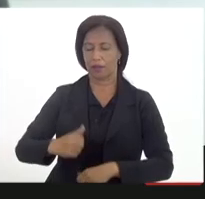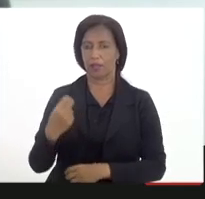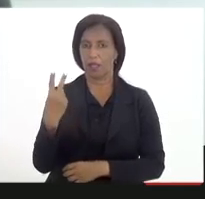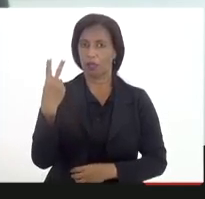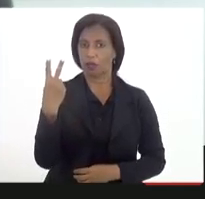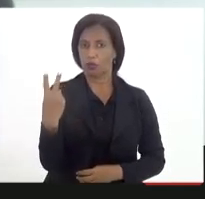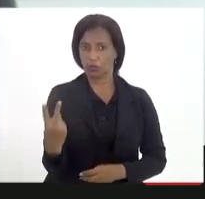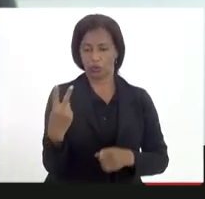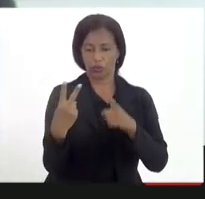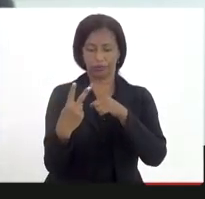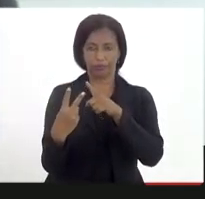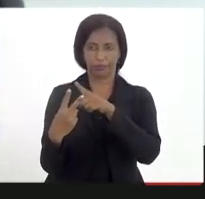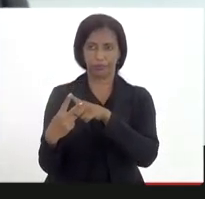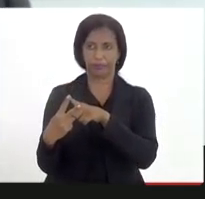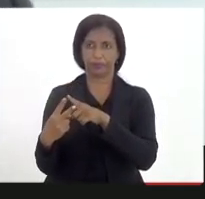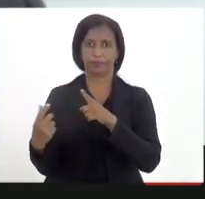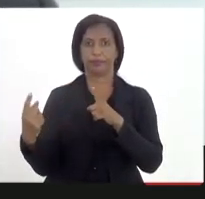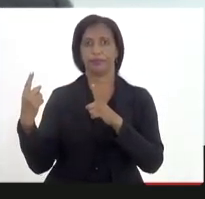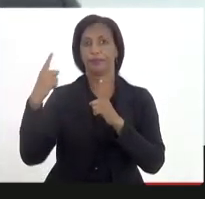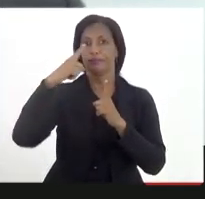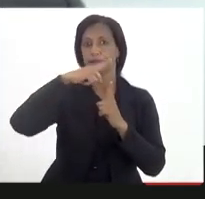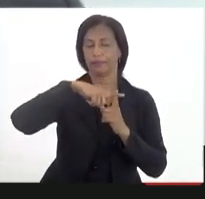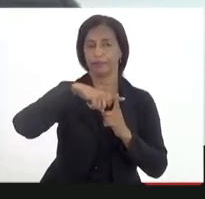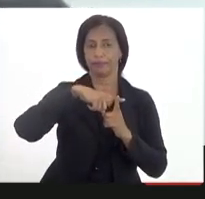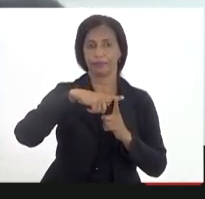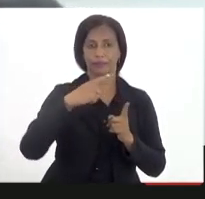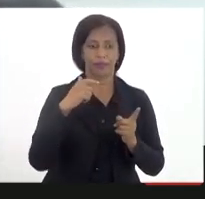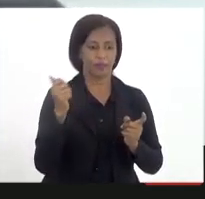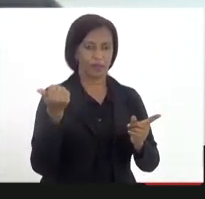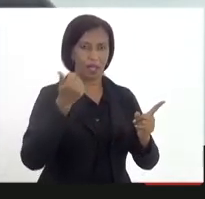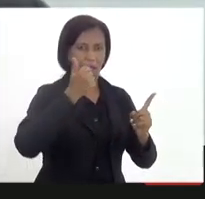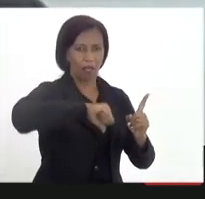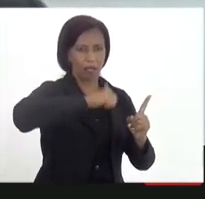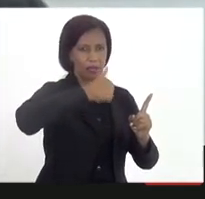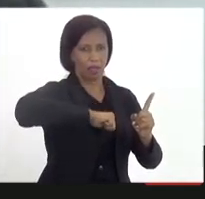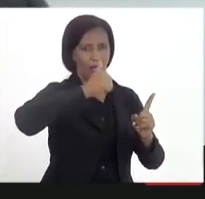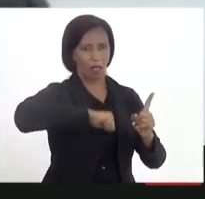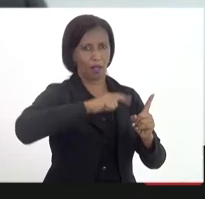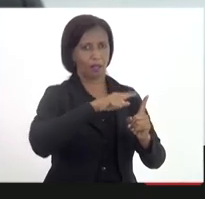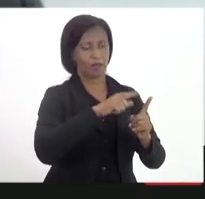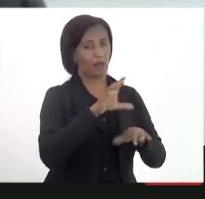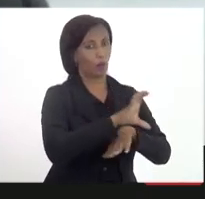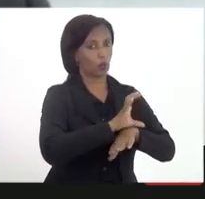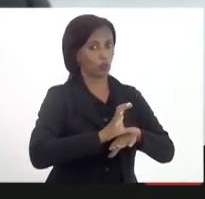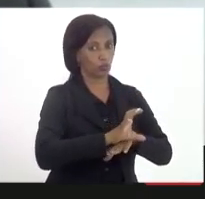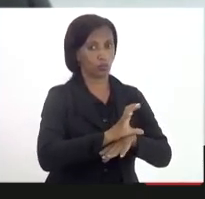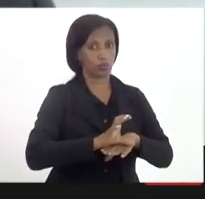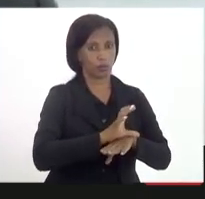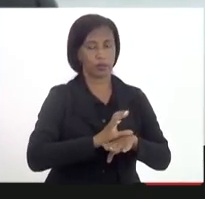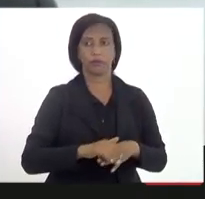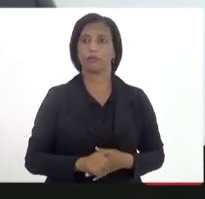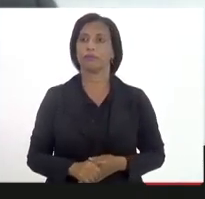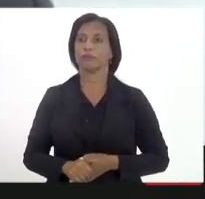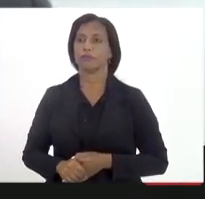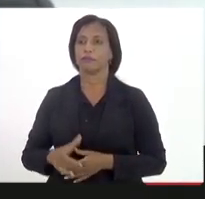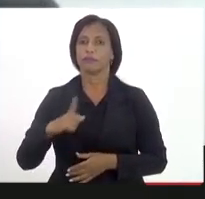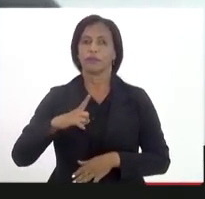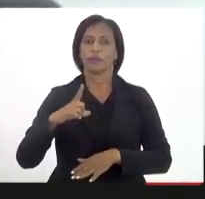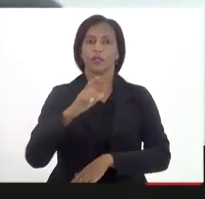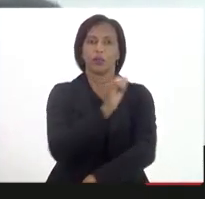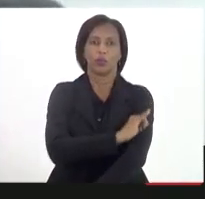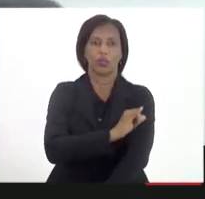aspectos é o primeiro dele fazer uma análise à luz do dispositivo constitucional e o